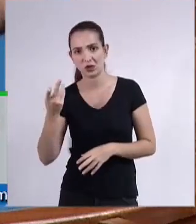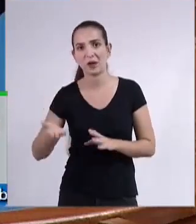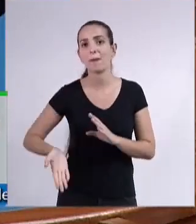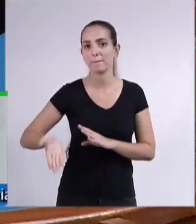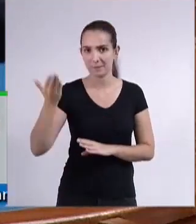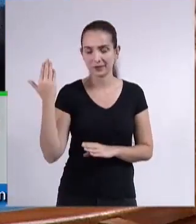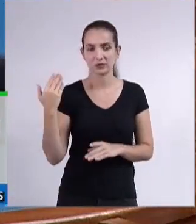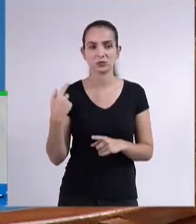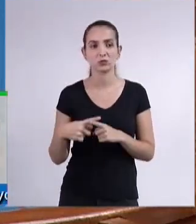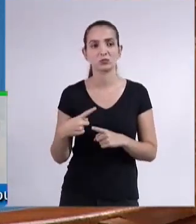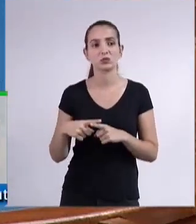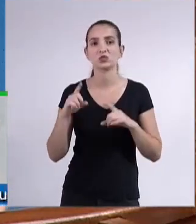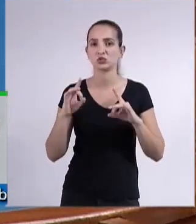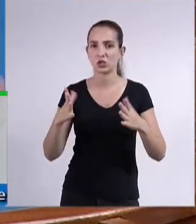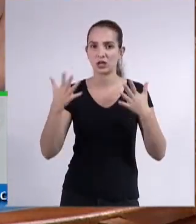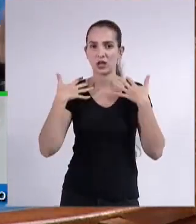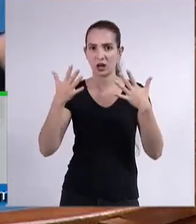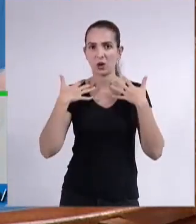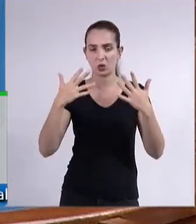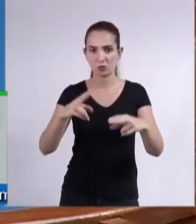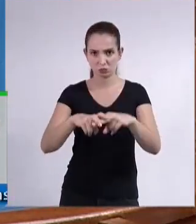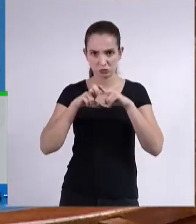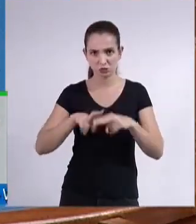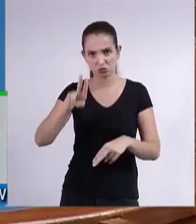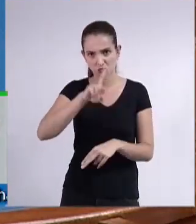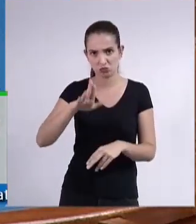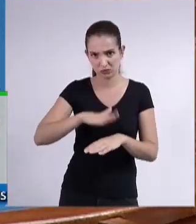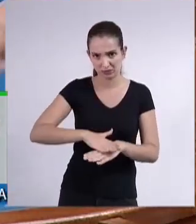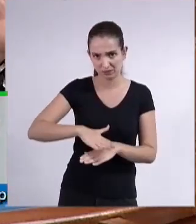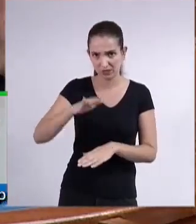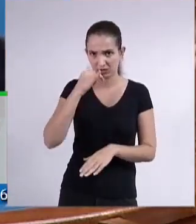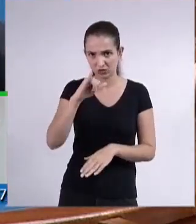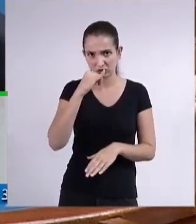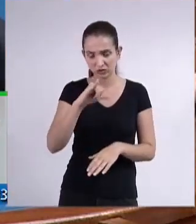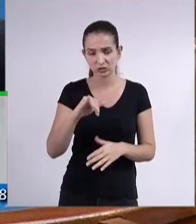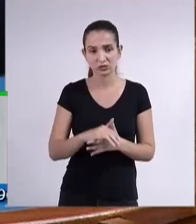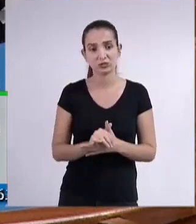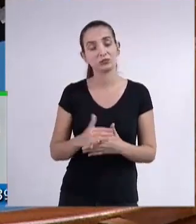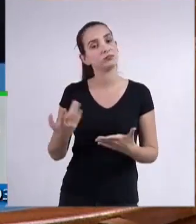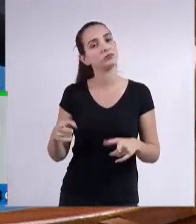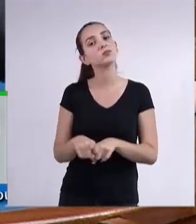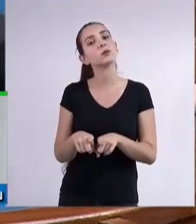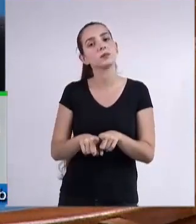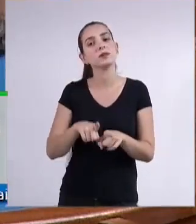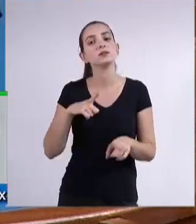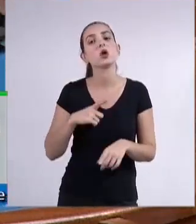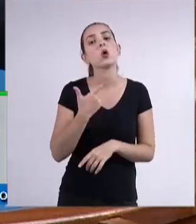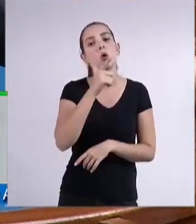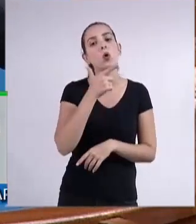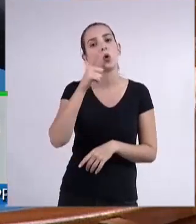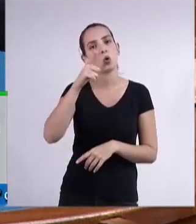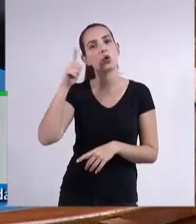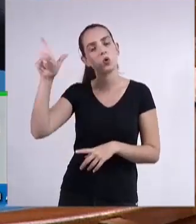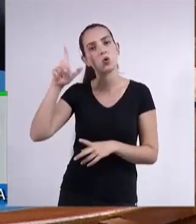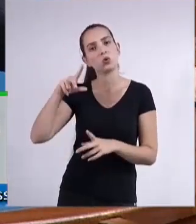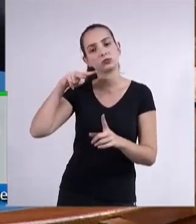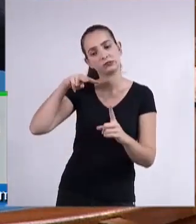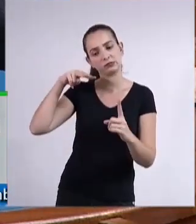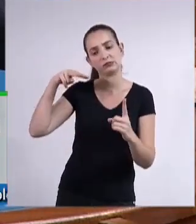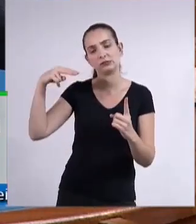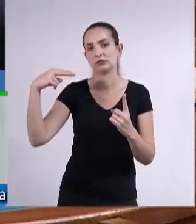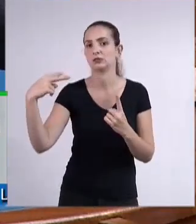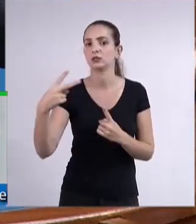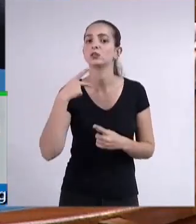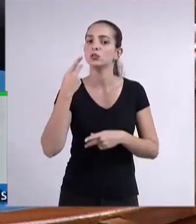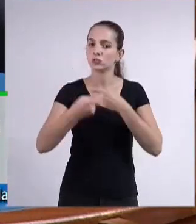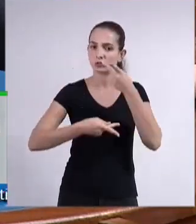em decorrência só das altas temperaturas, se houve erro ou não. Nós entramos em outros aspectos importantes, como bem disse Vossa Excelência,